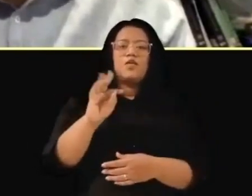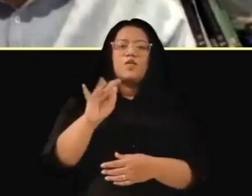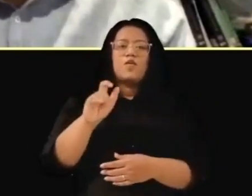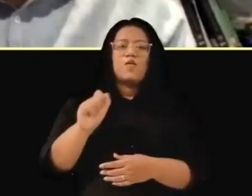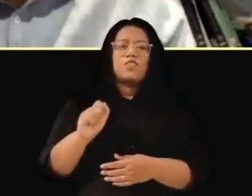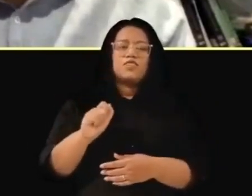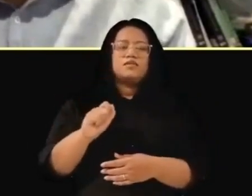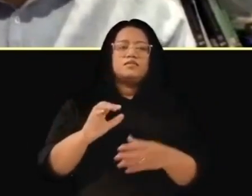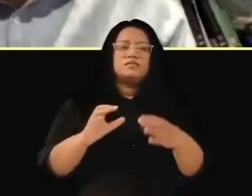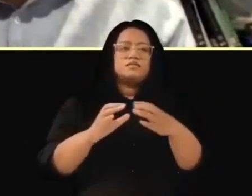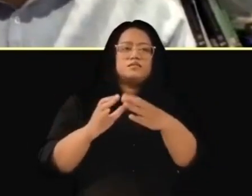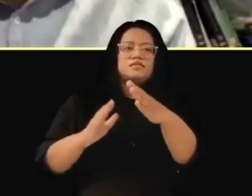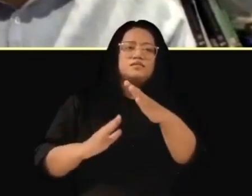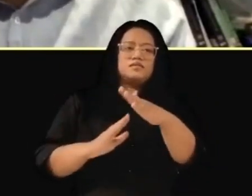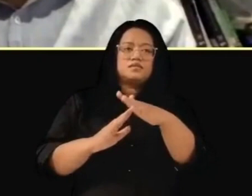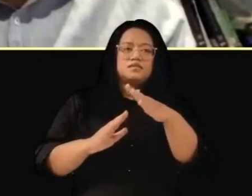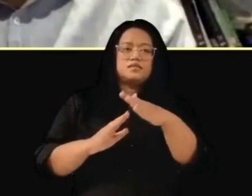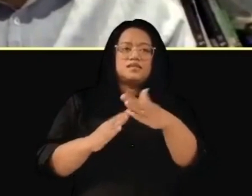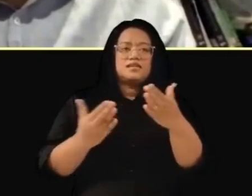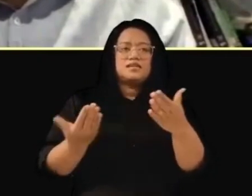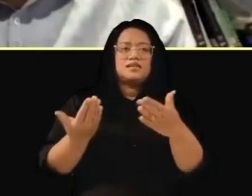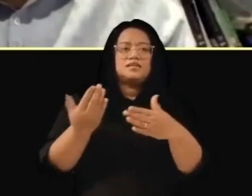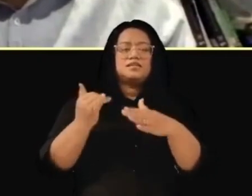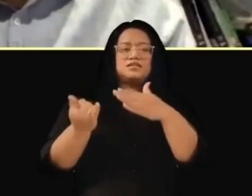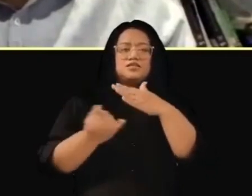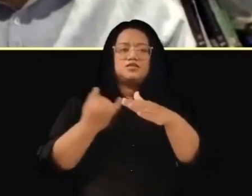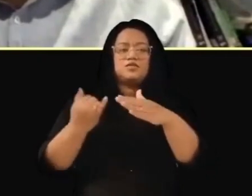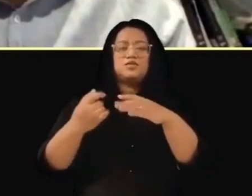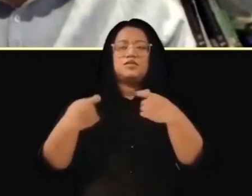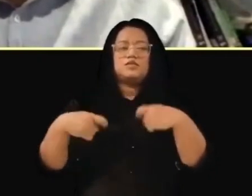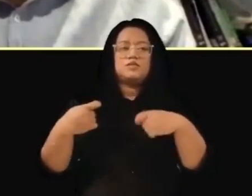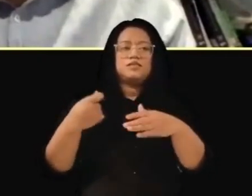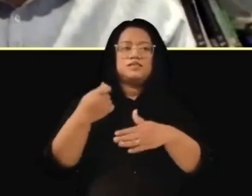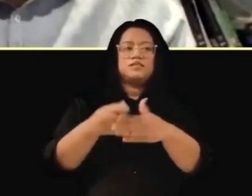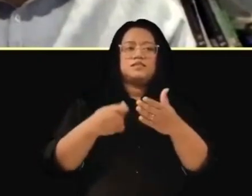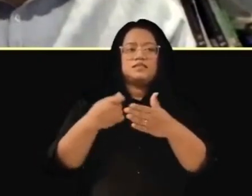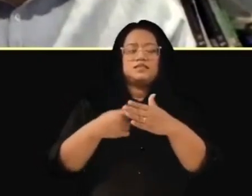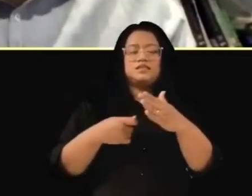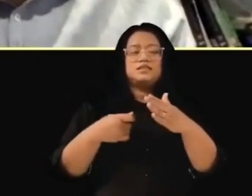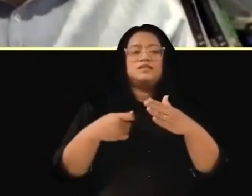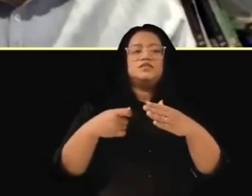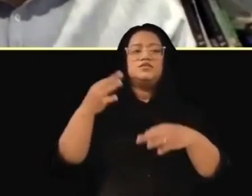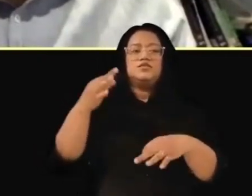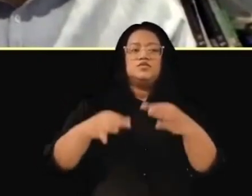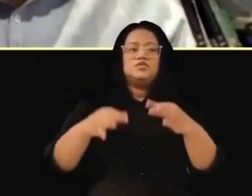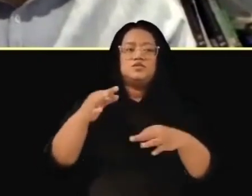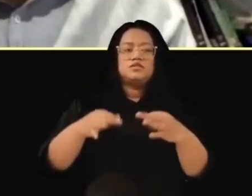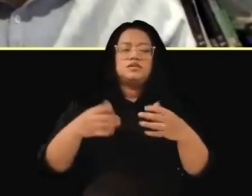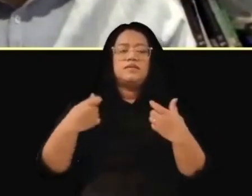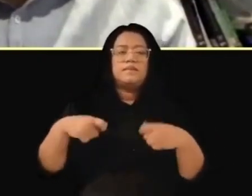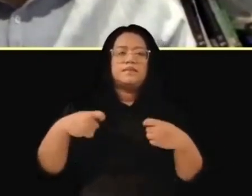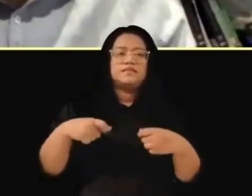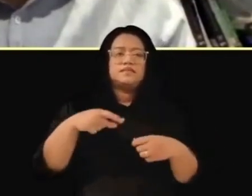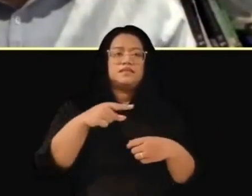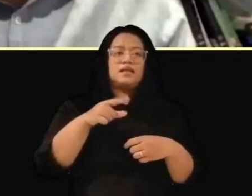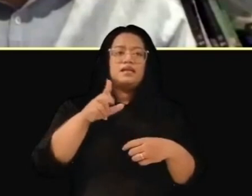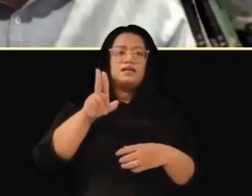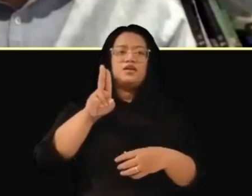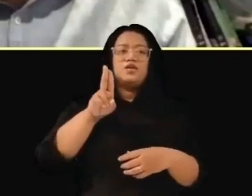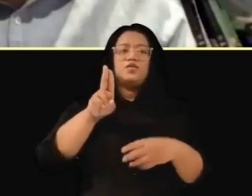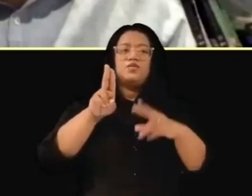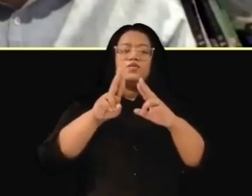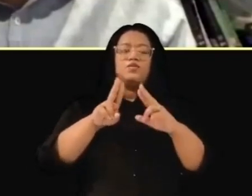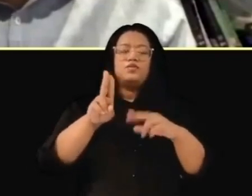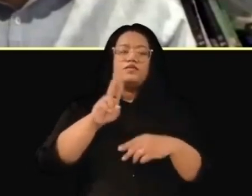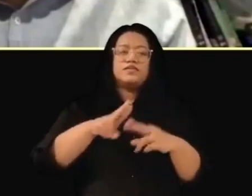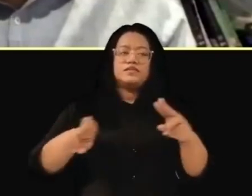instituições, enfim, acho que é um debate que temos que travar, sim, inclusive no judiciário. E eu posso dar uma boa notícia nesse aspecto, né? A Universidade de São Paulo